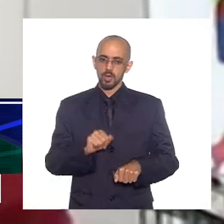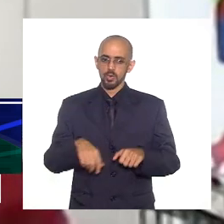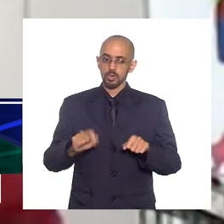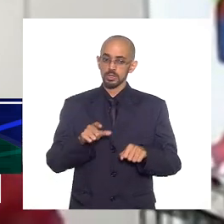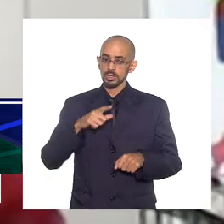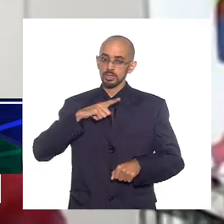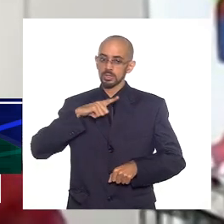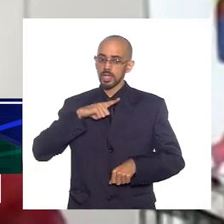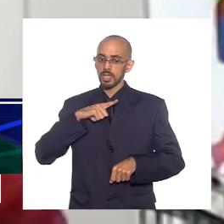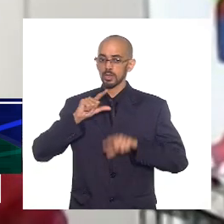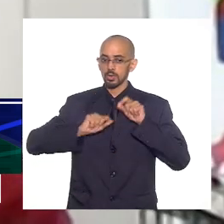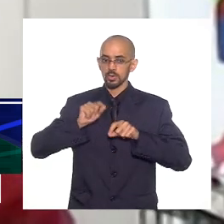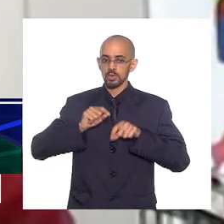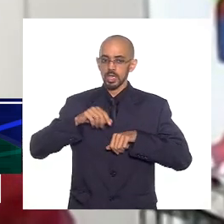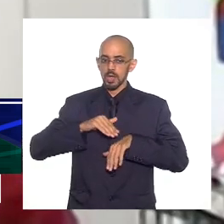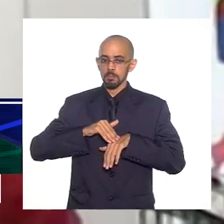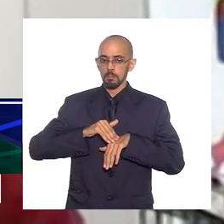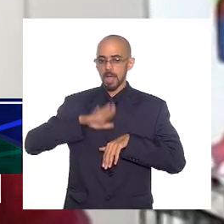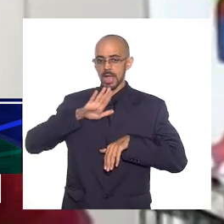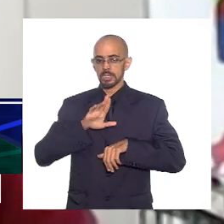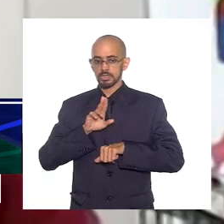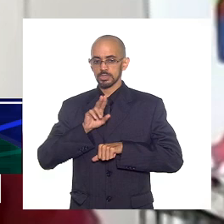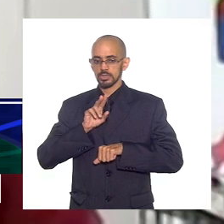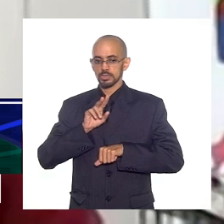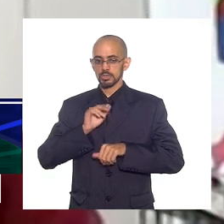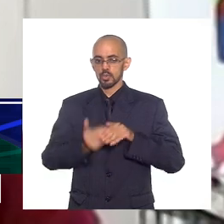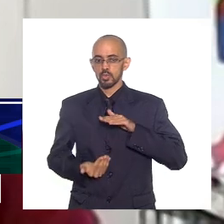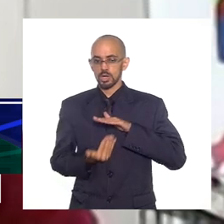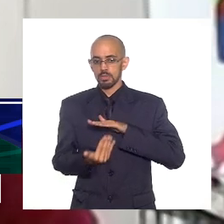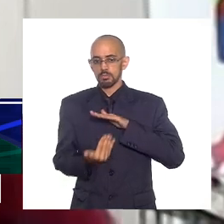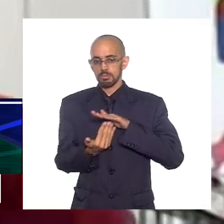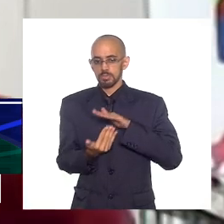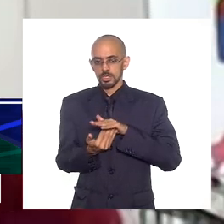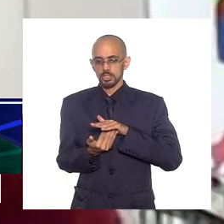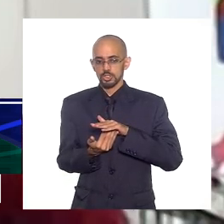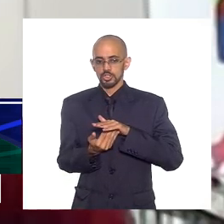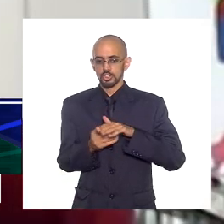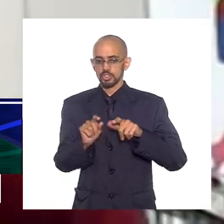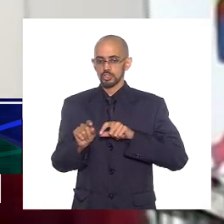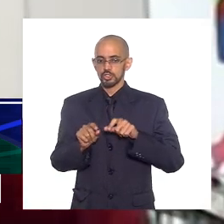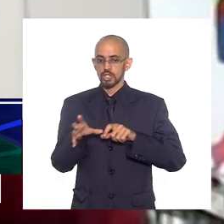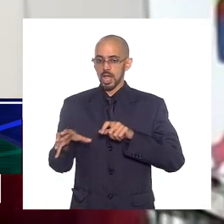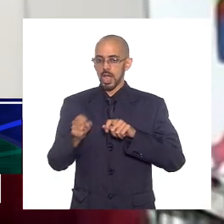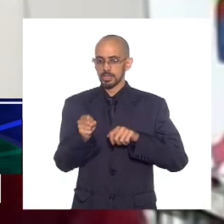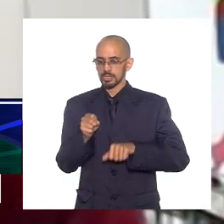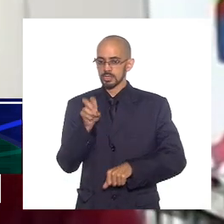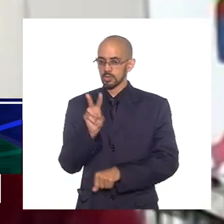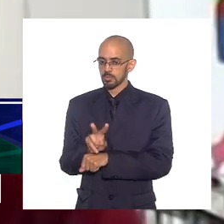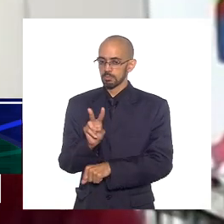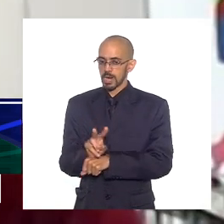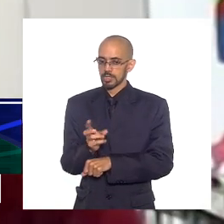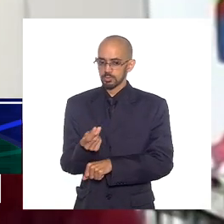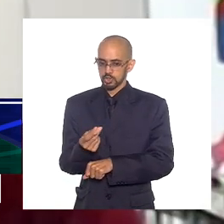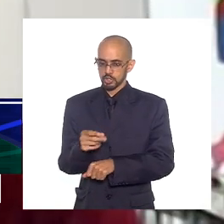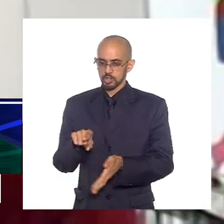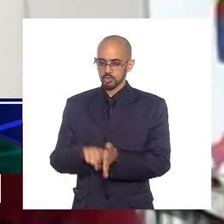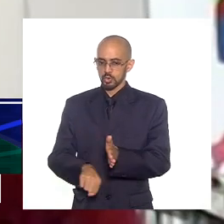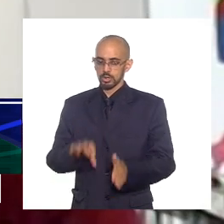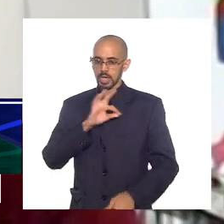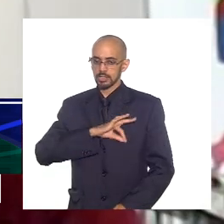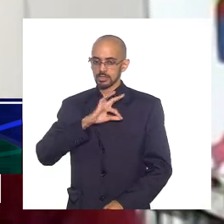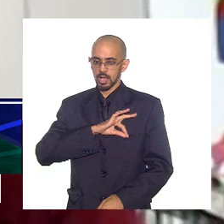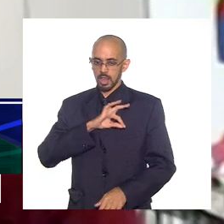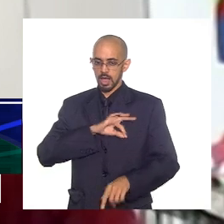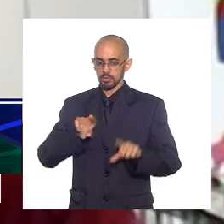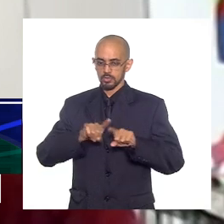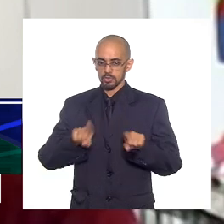a ampliação aí do limite para aquisição de empréstimos consignados por parte dos servidores públicos.